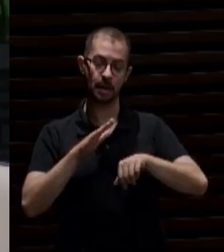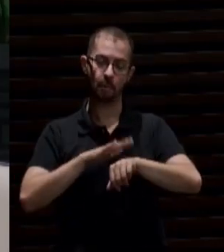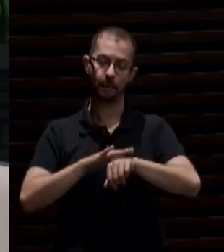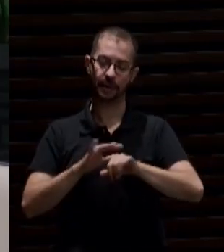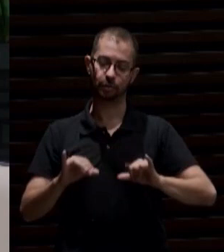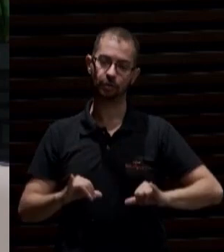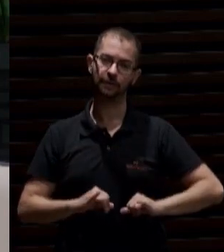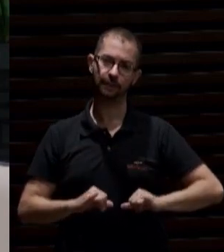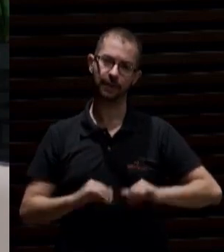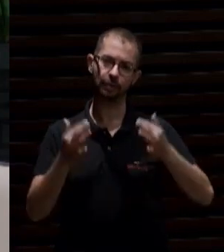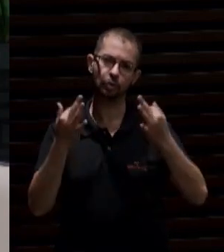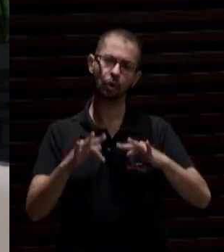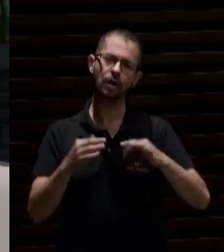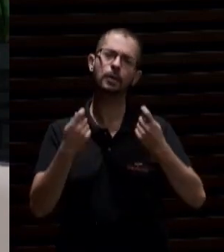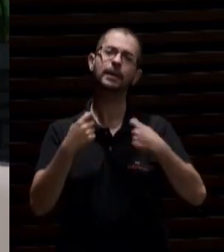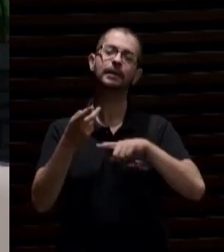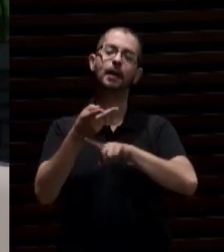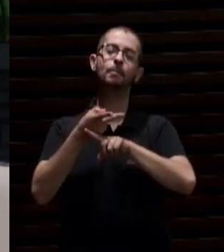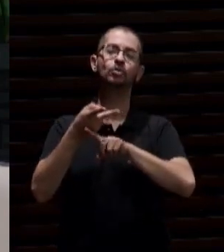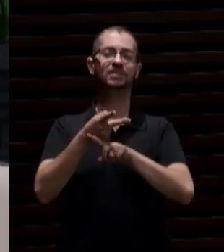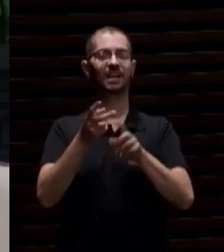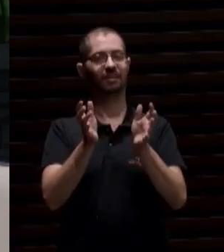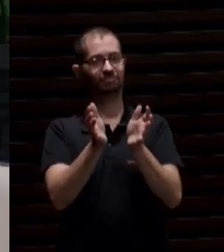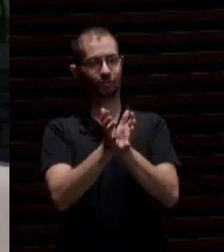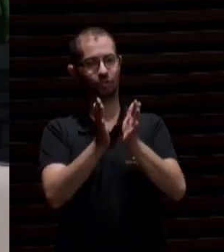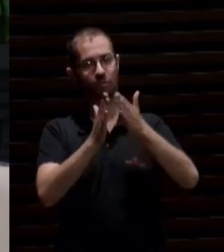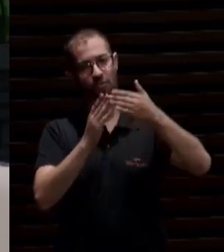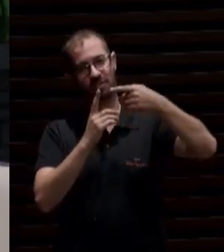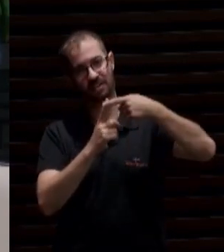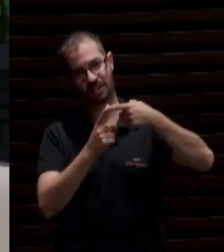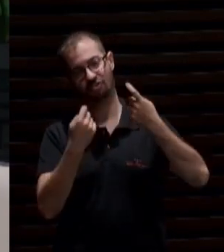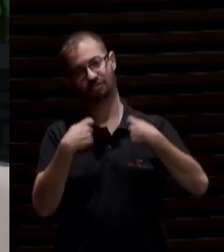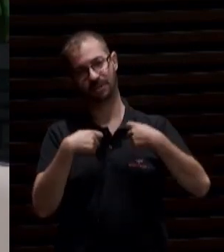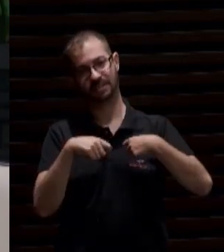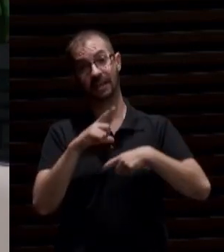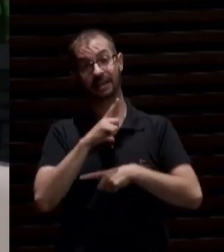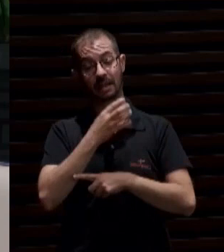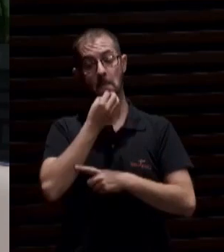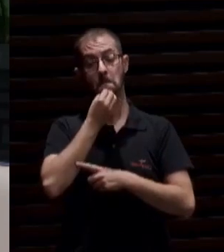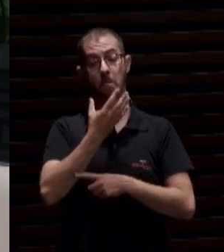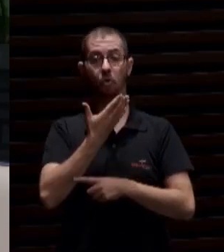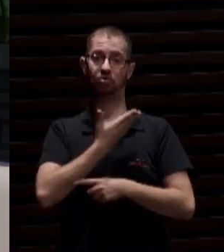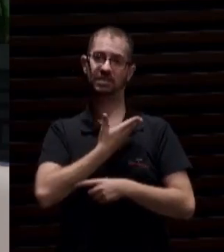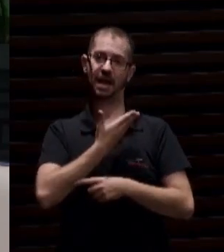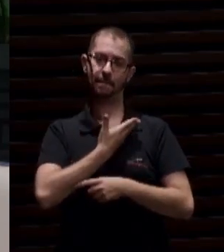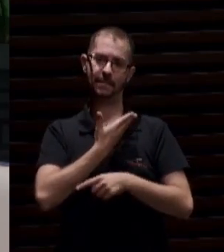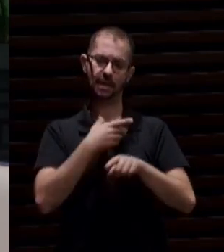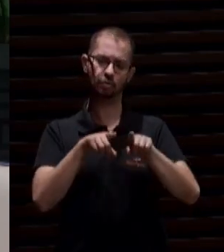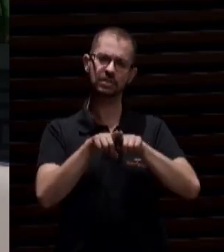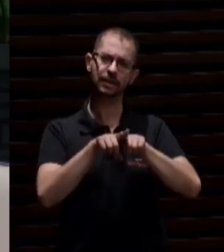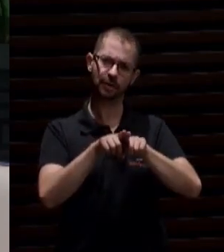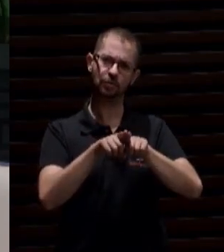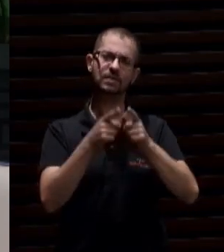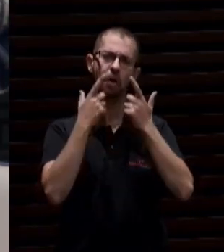dor, meus irmãos, nós precisamos buscar a comunidade local. É onde nós temos bons amigos e irmãos que vão chorar com a